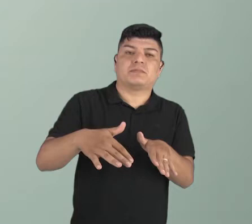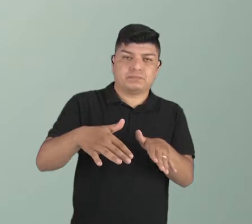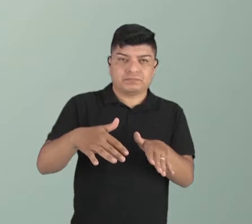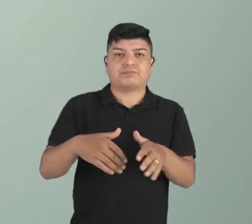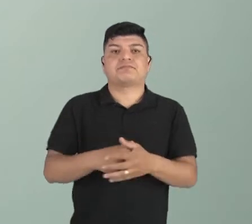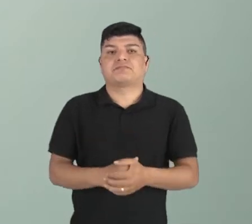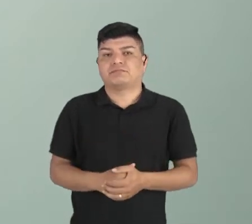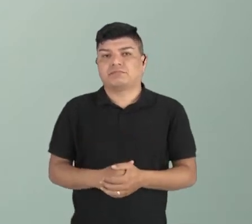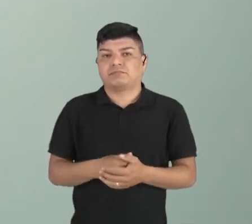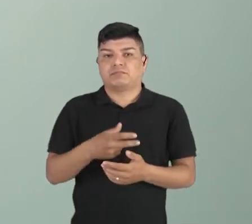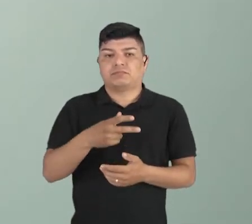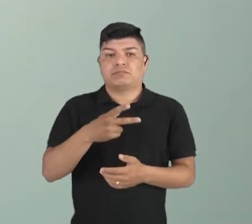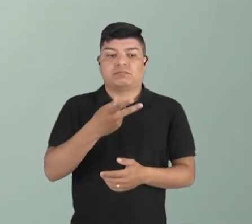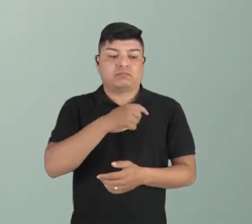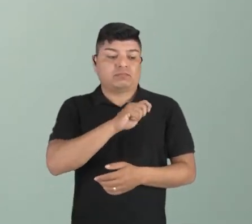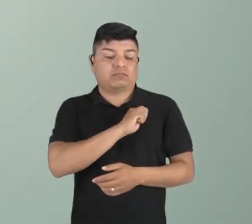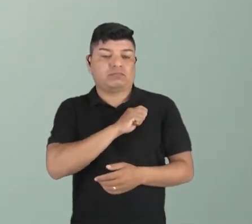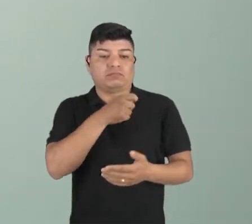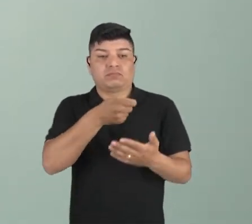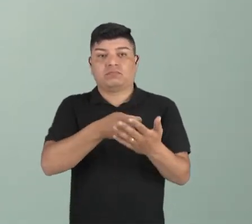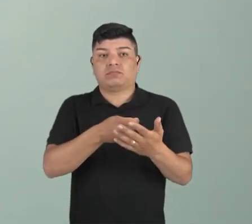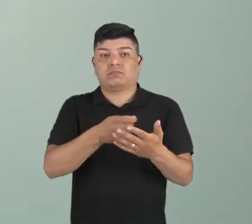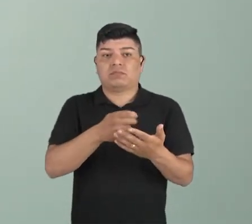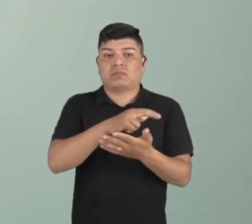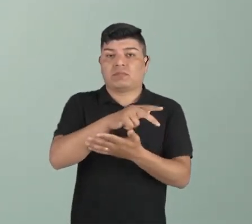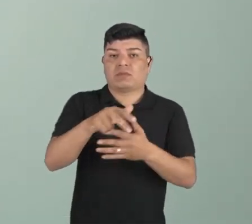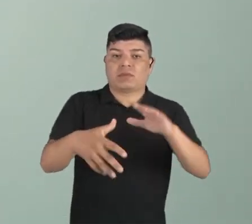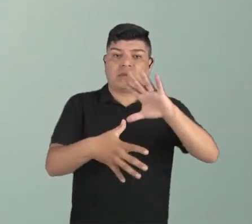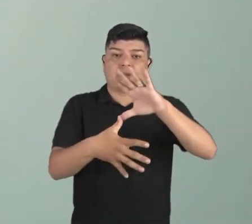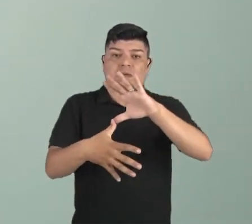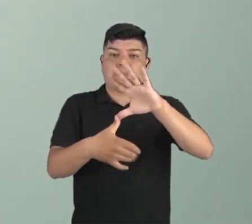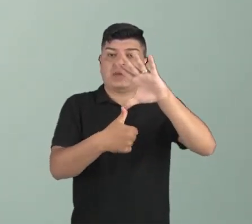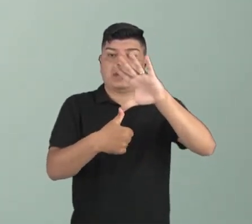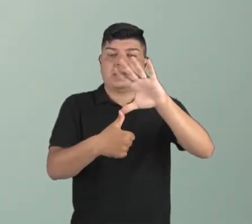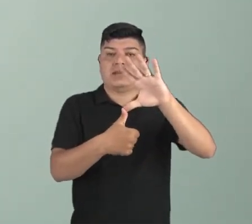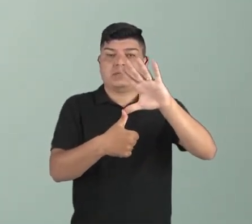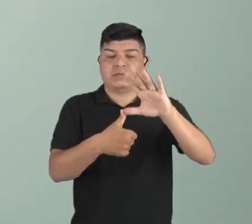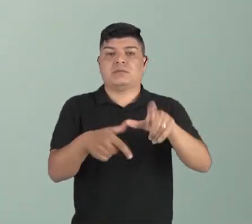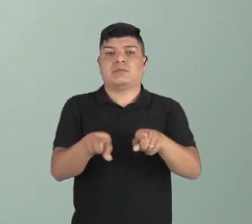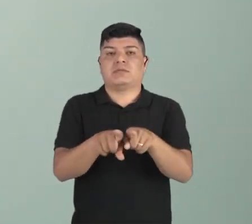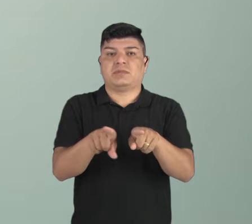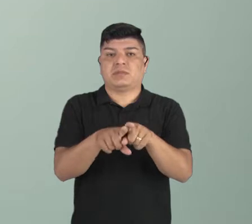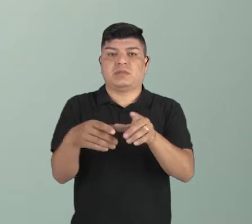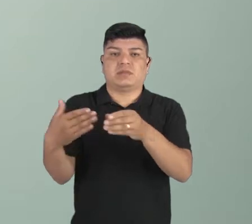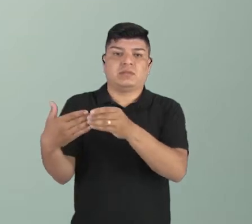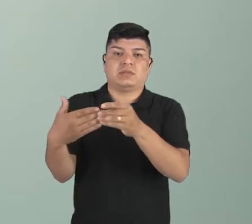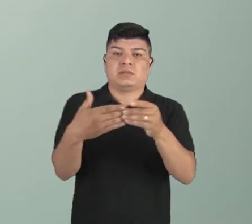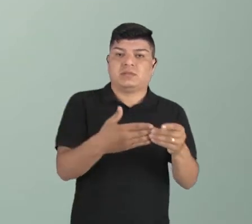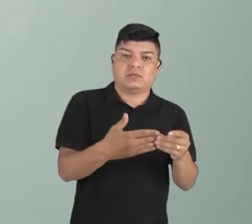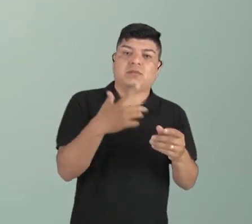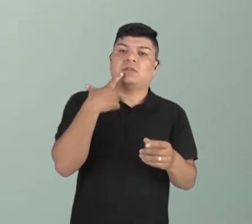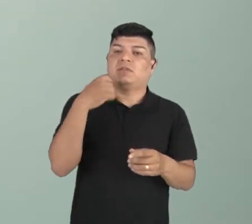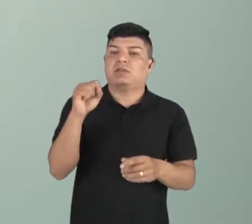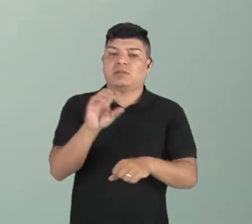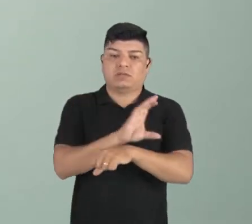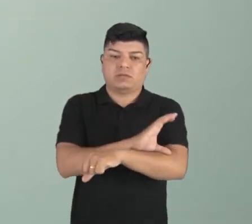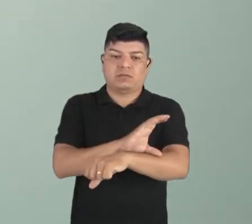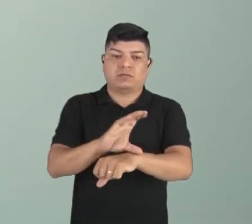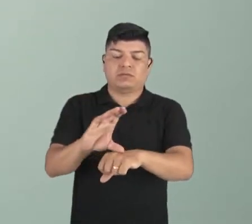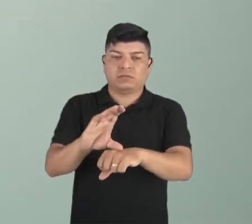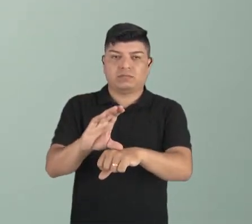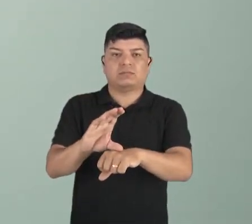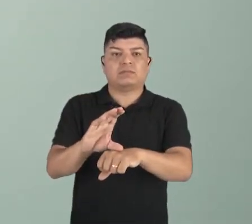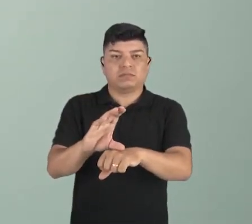espanhóis exploraram, né, a maior parte da América do Sul, eles trouxeram também sua língua, sua